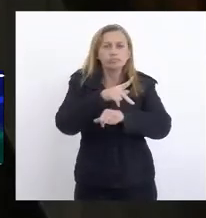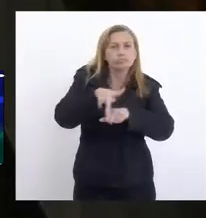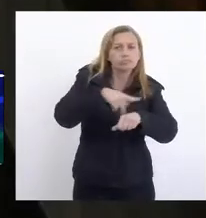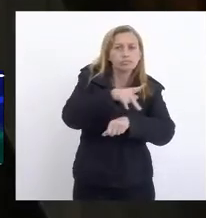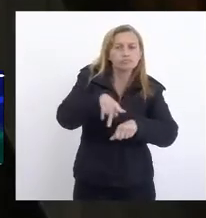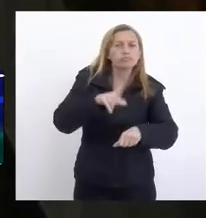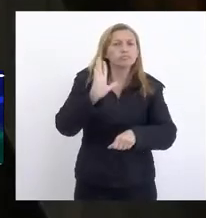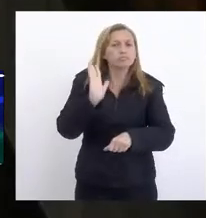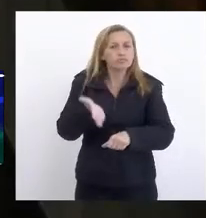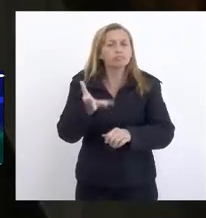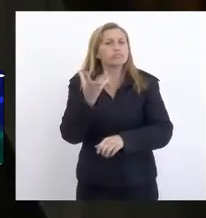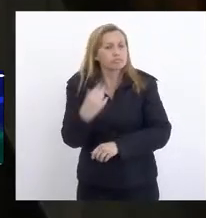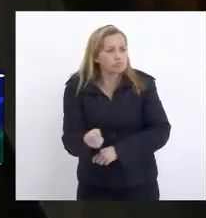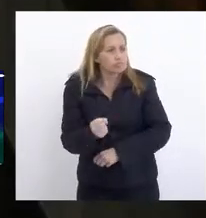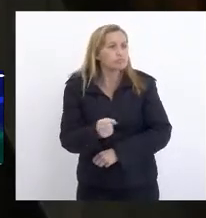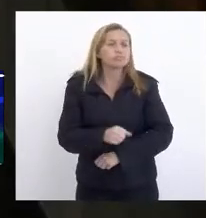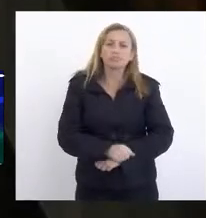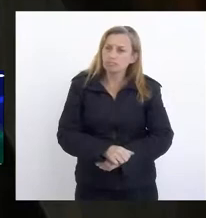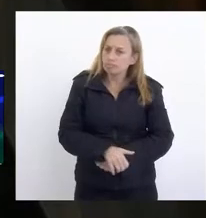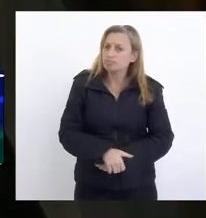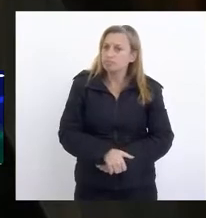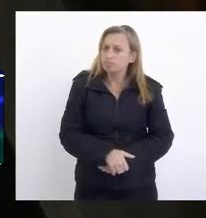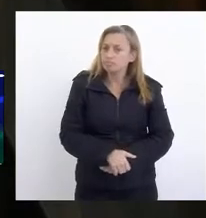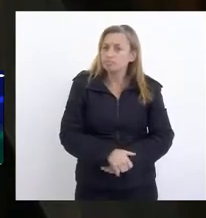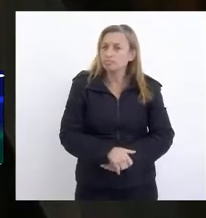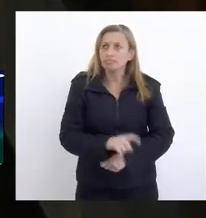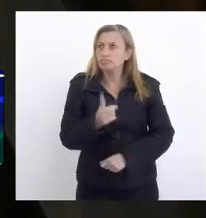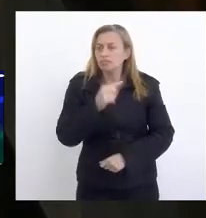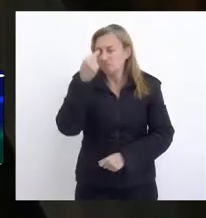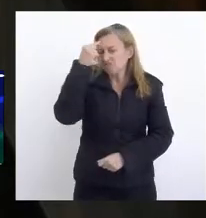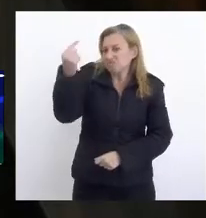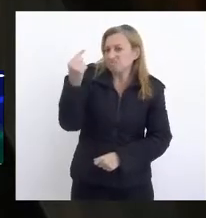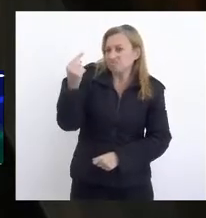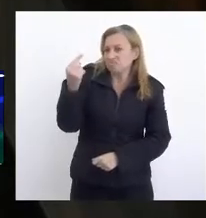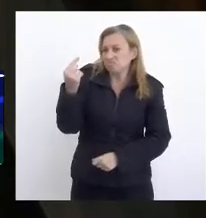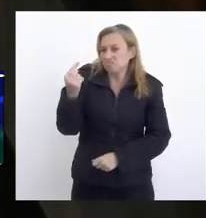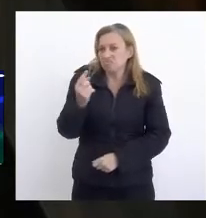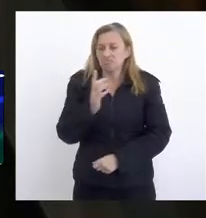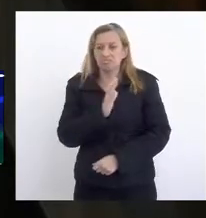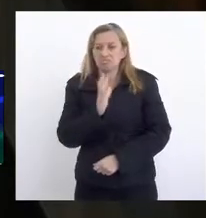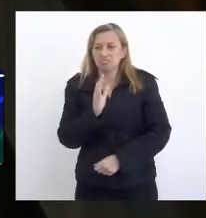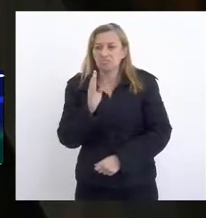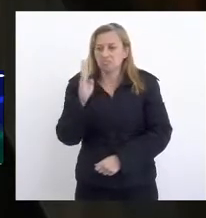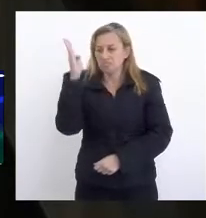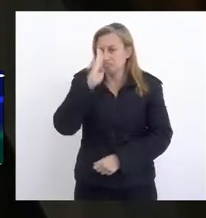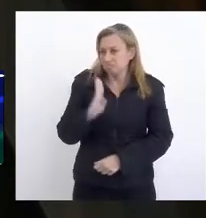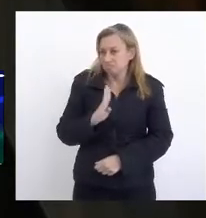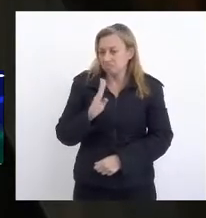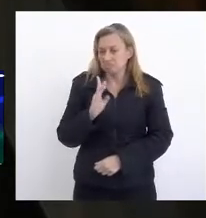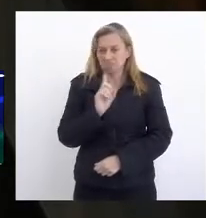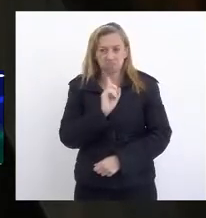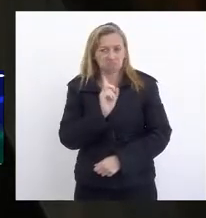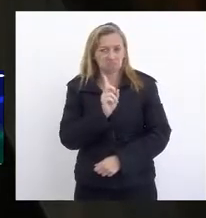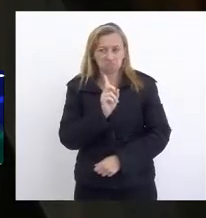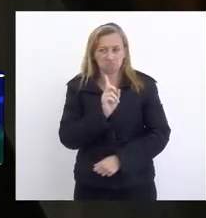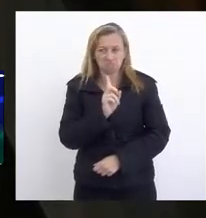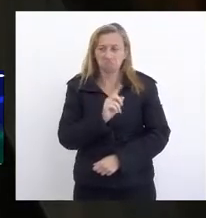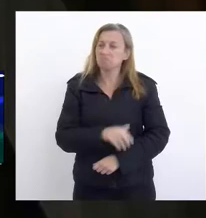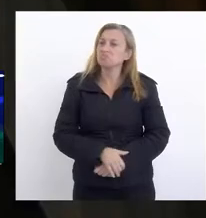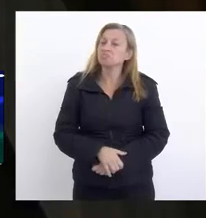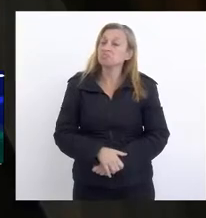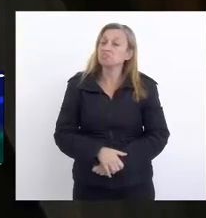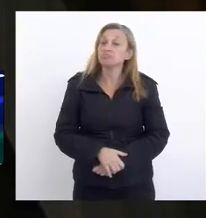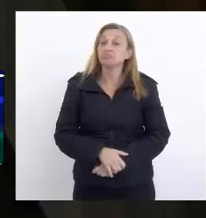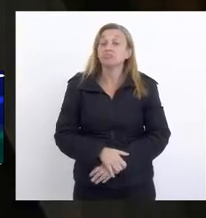já adotaram. Muitos países. Não é uma invenção fluminense nem brasileira.